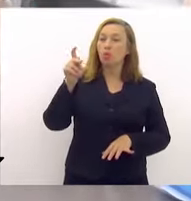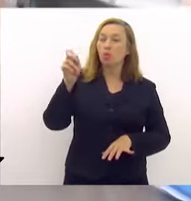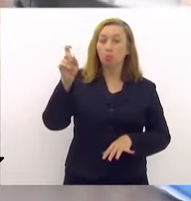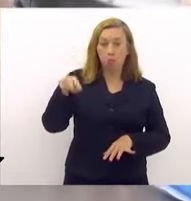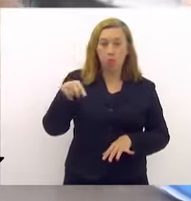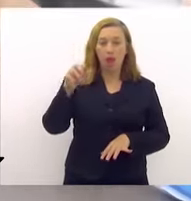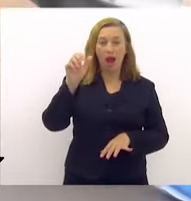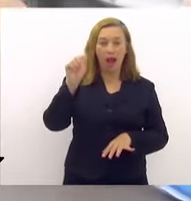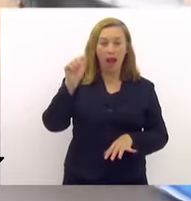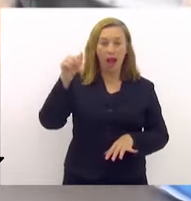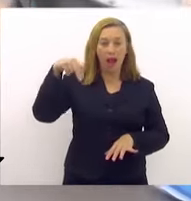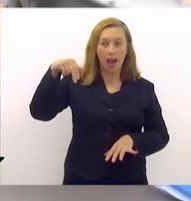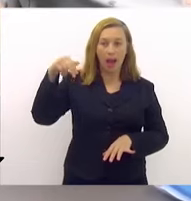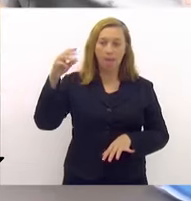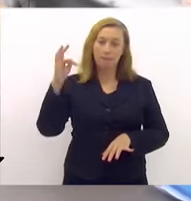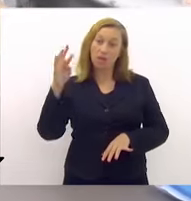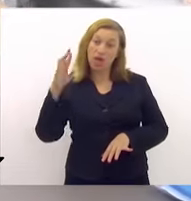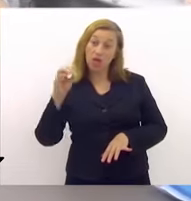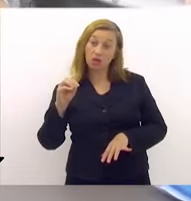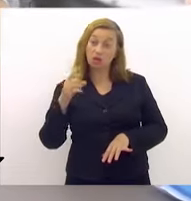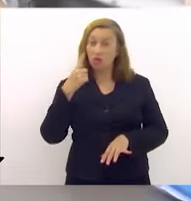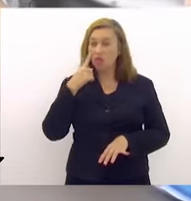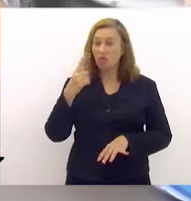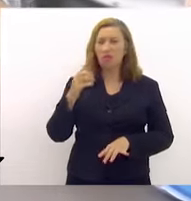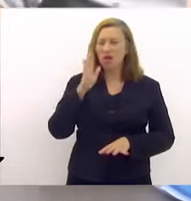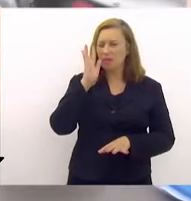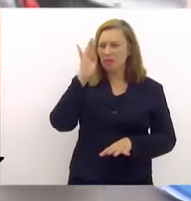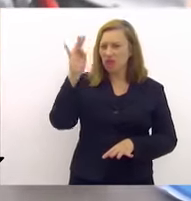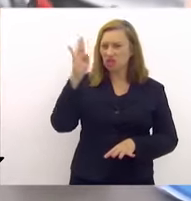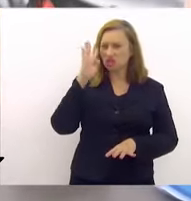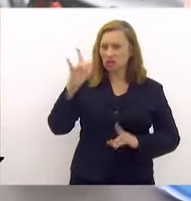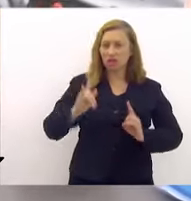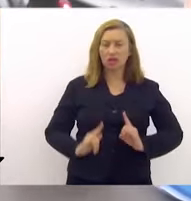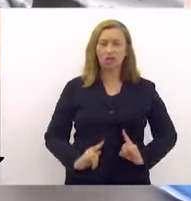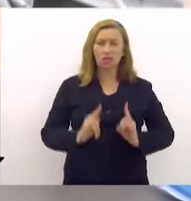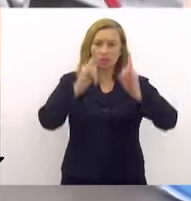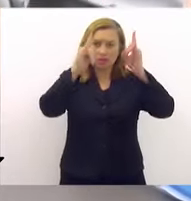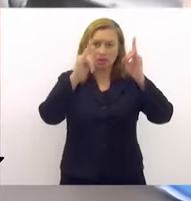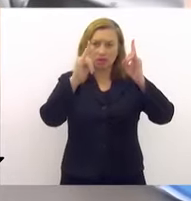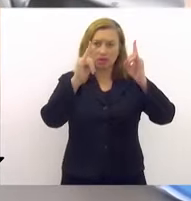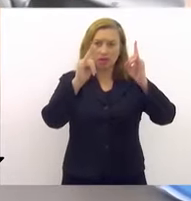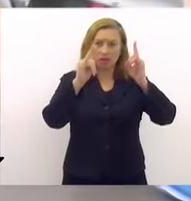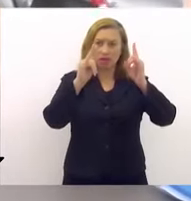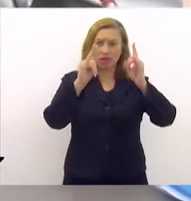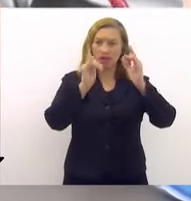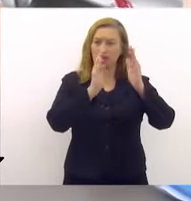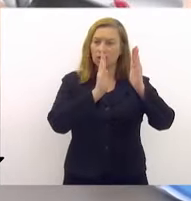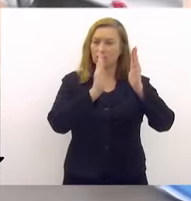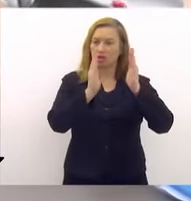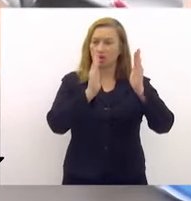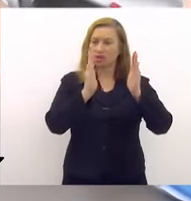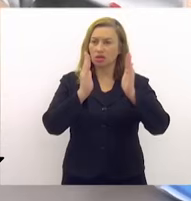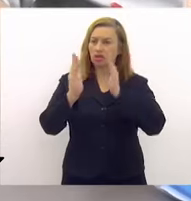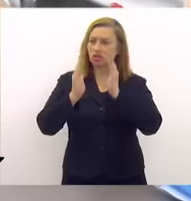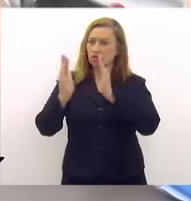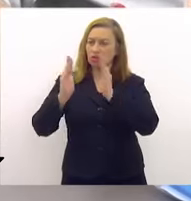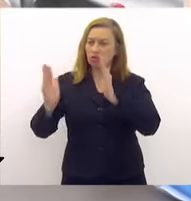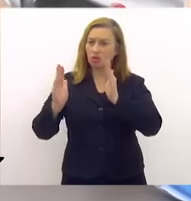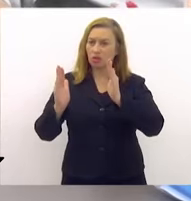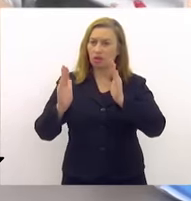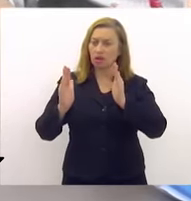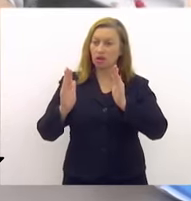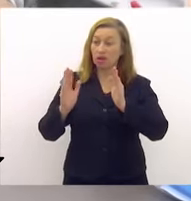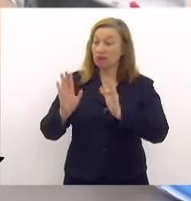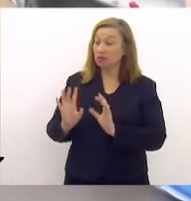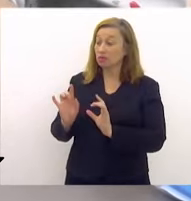mas digamos que esse prédio da Assembleia tivesse divisórias com amianto. Quando ele está lá, ele não faz muito